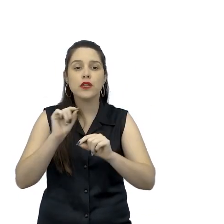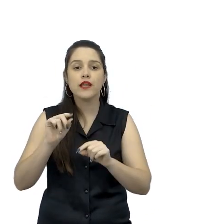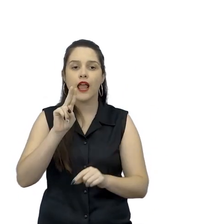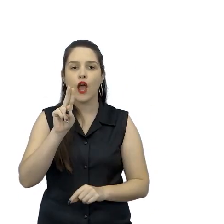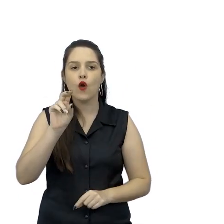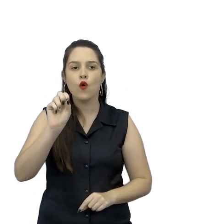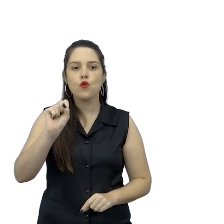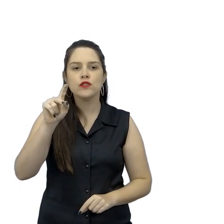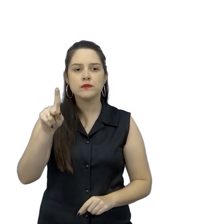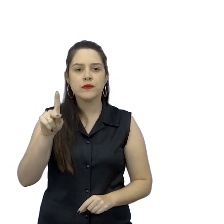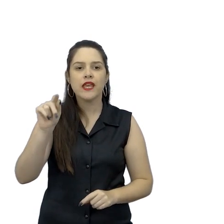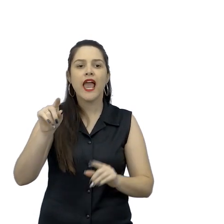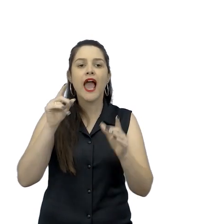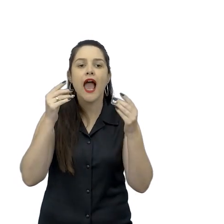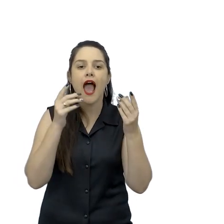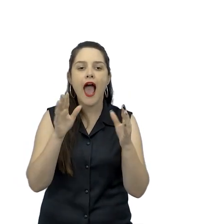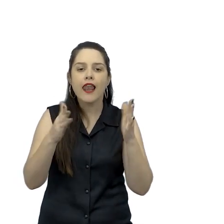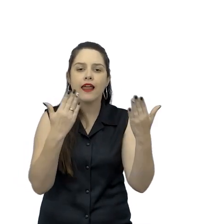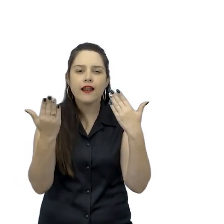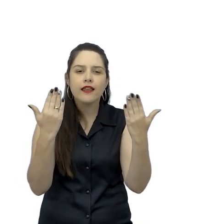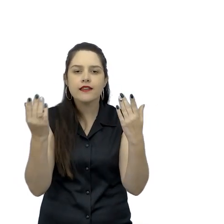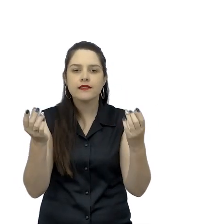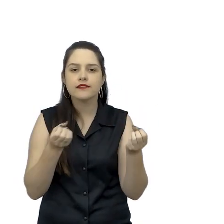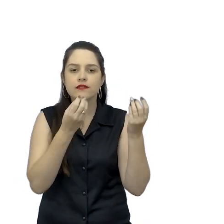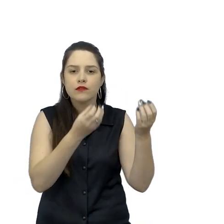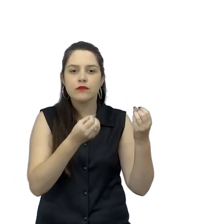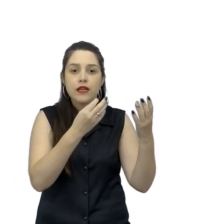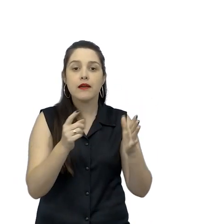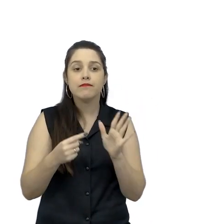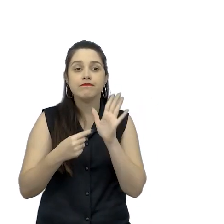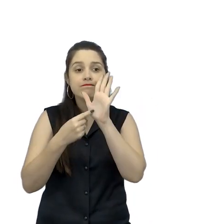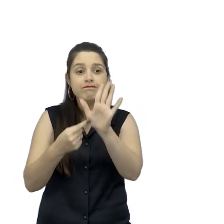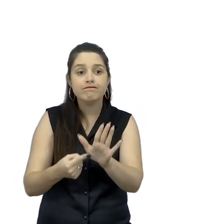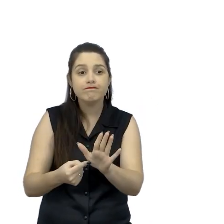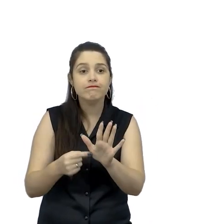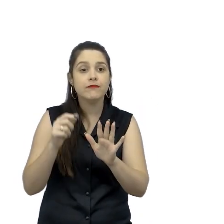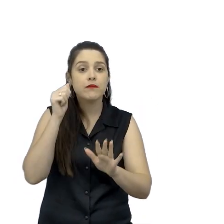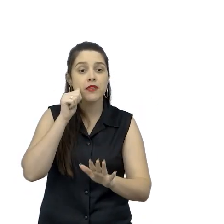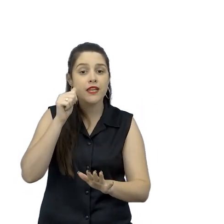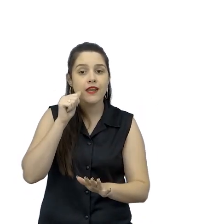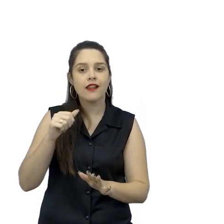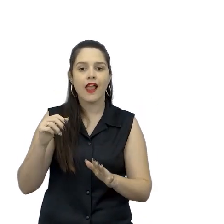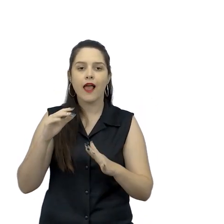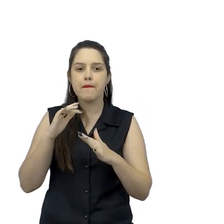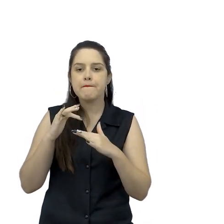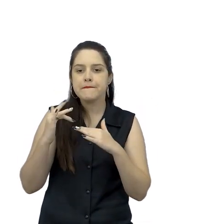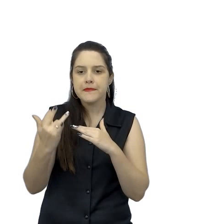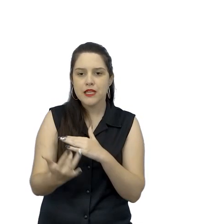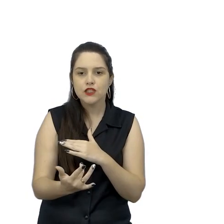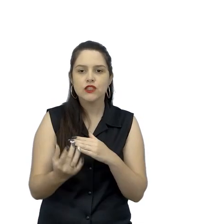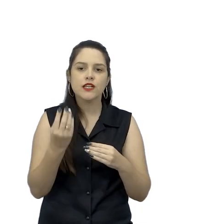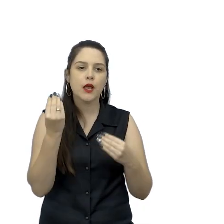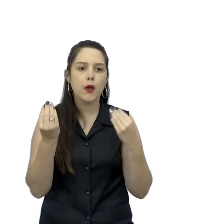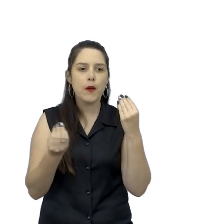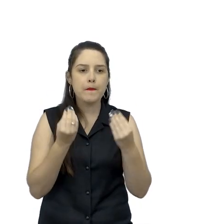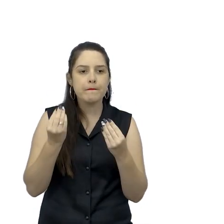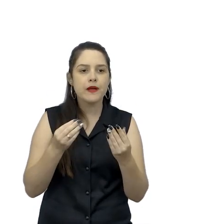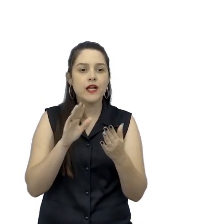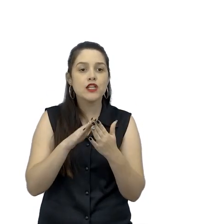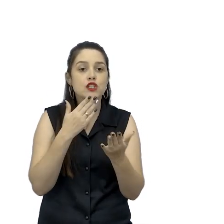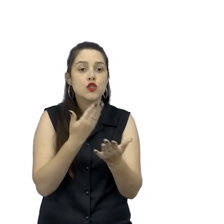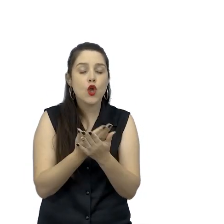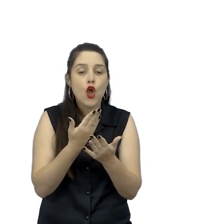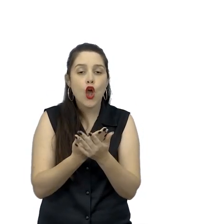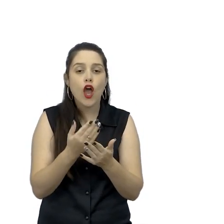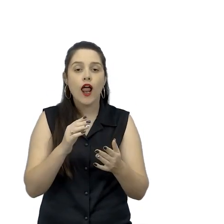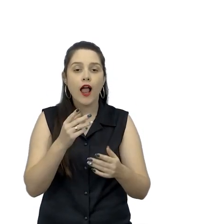analisa dados sobre a presença e representação feminina na mídia. Pesquisadores do Altergen, da Escola de Comunicação e